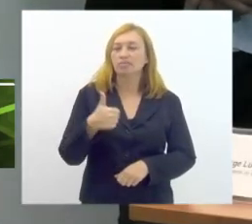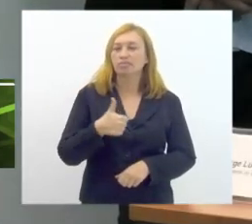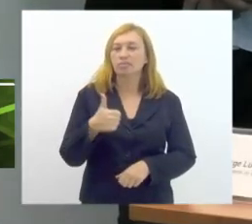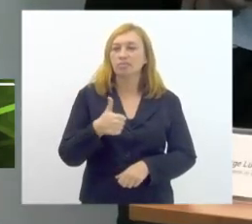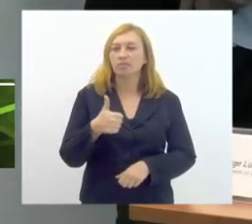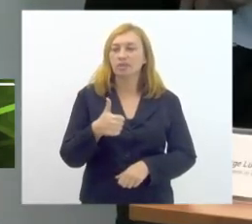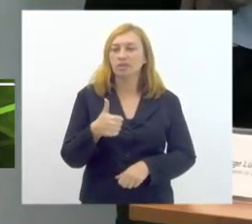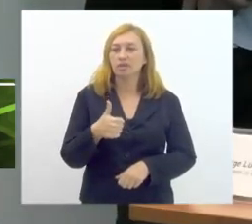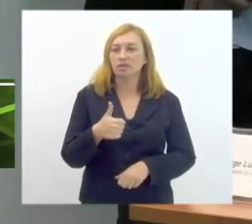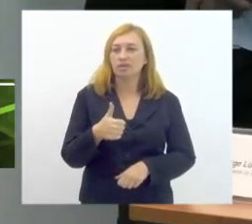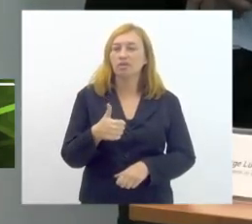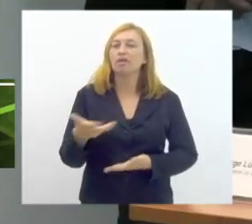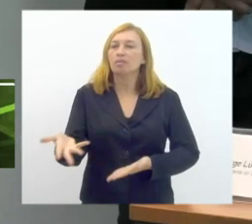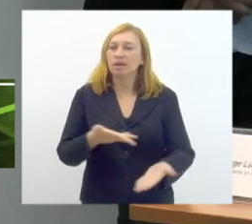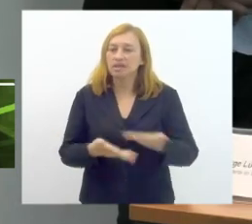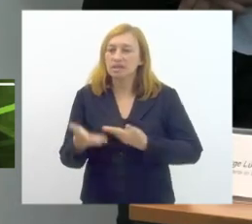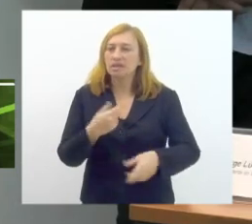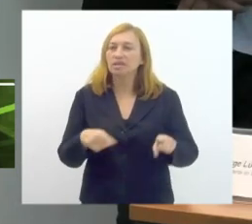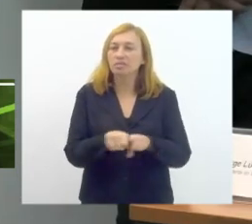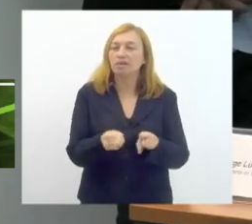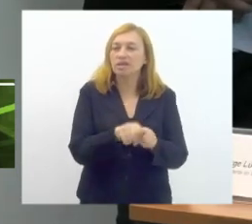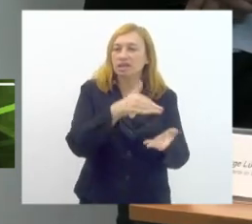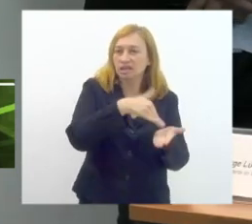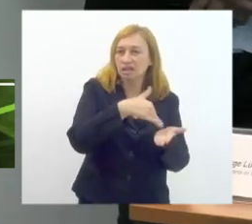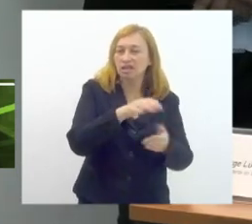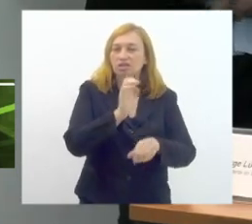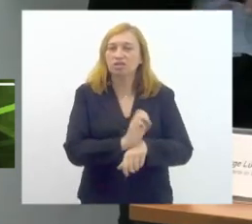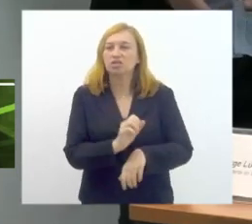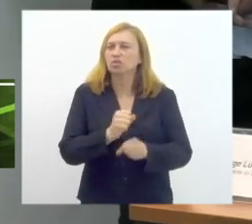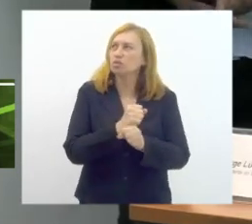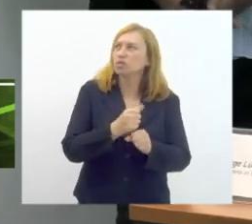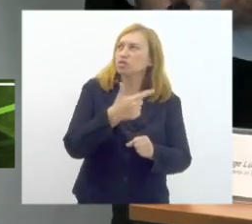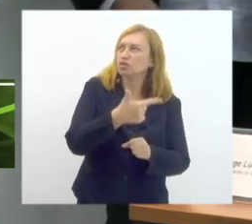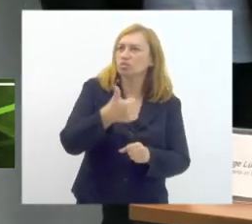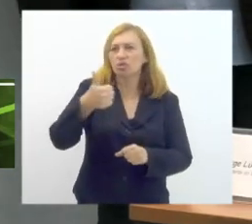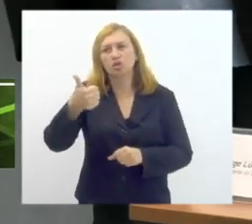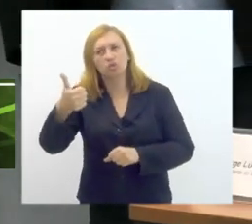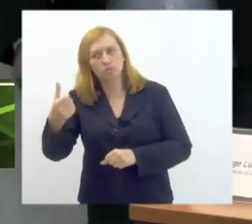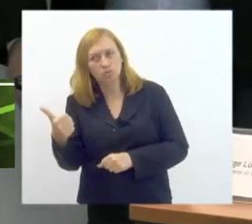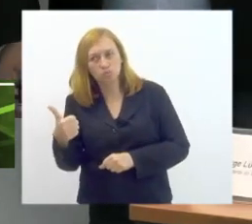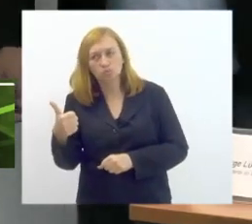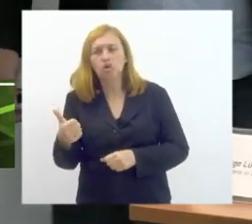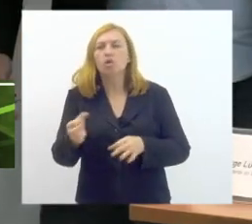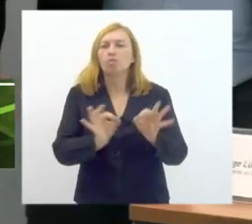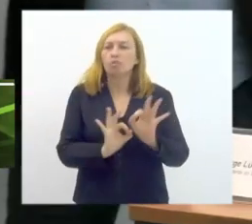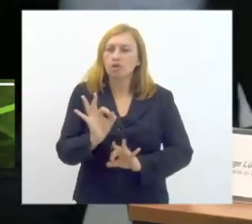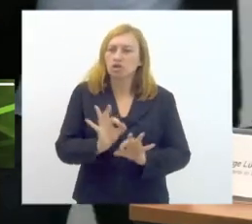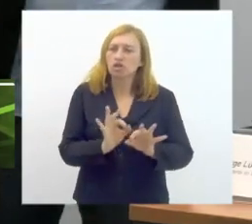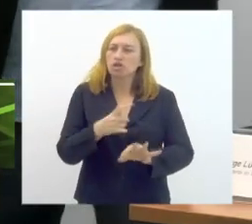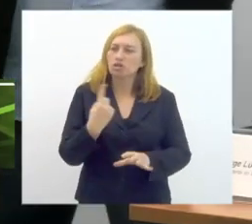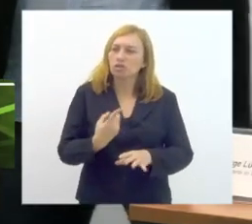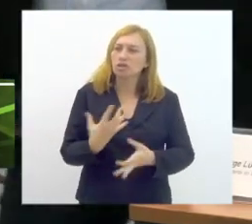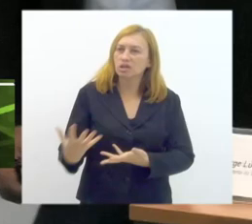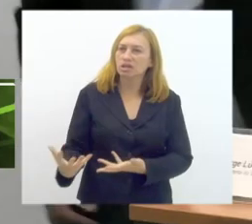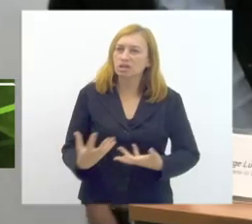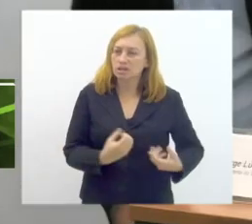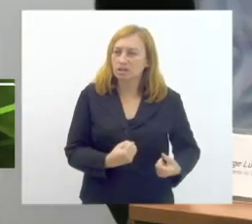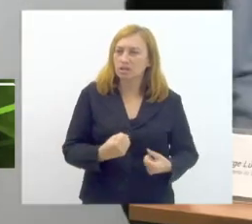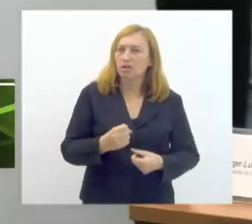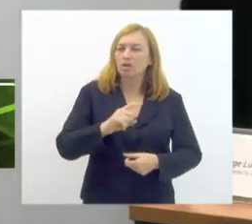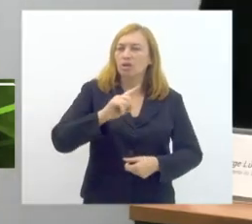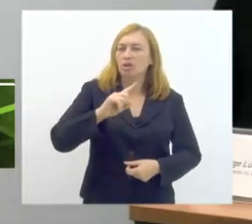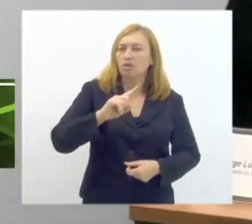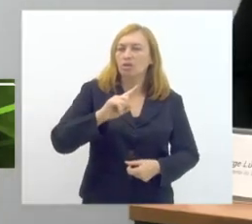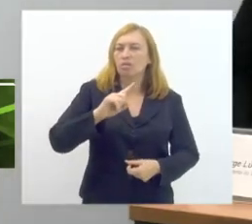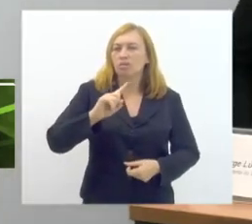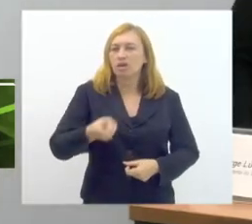maior êxito, que foi uma parceria também com a Secretaria de Estado lá em 2001, onde foi um projeto que nós recebemos R$1 milhão do